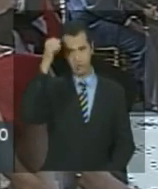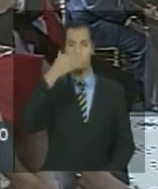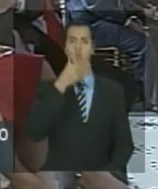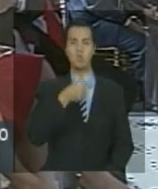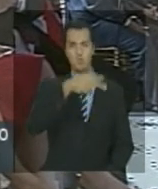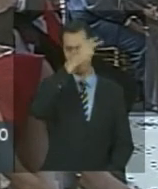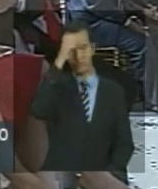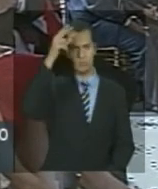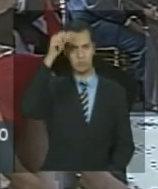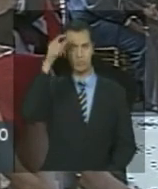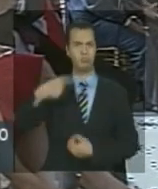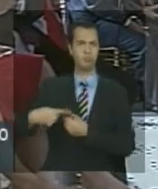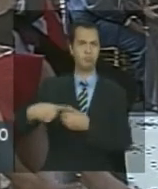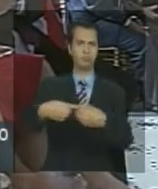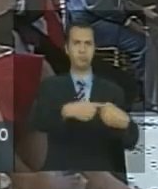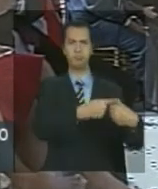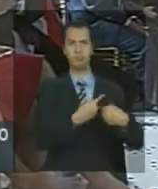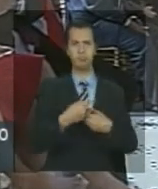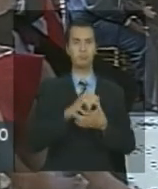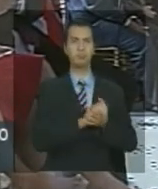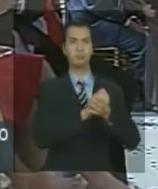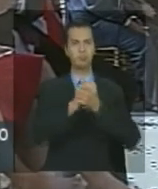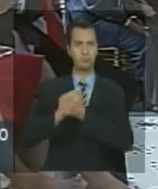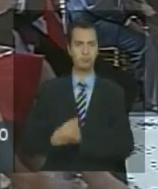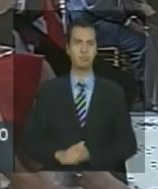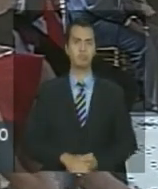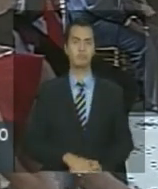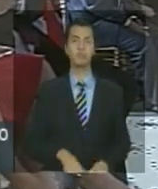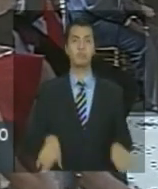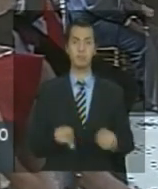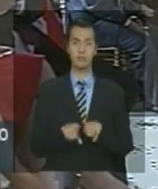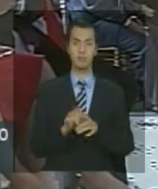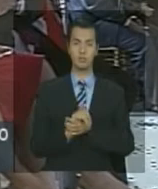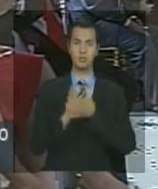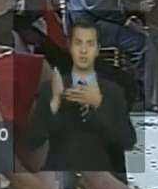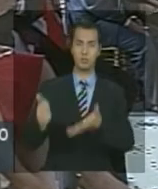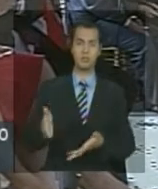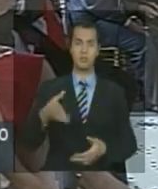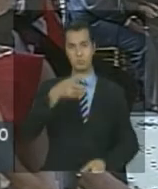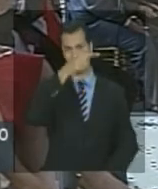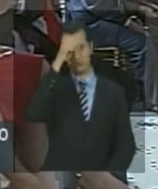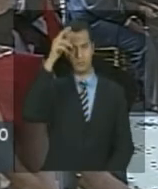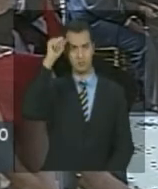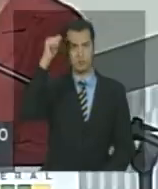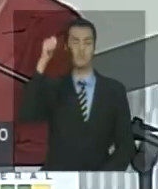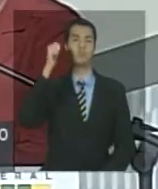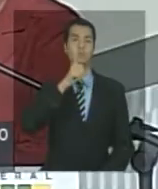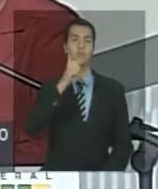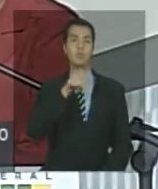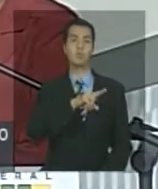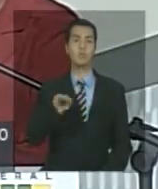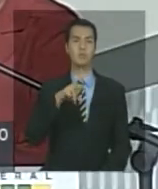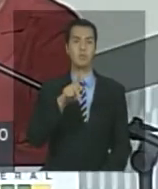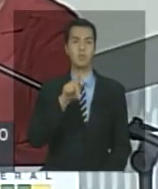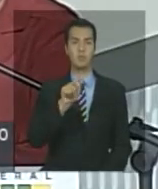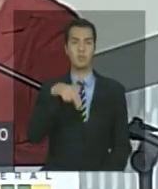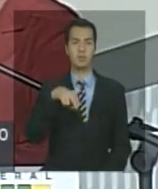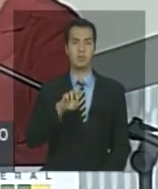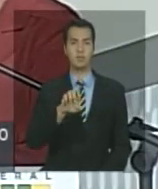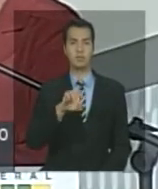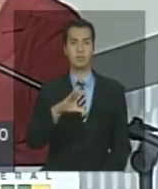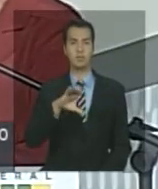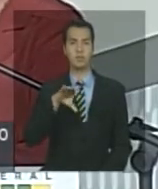prefeitos. E também vou cumprimentar a prefeita Panicê, a nossa querida